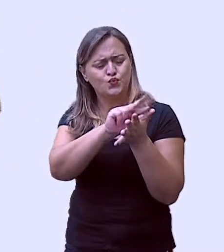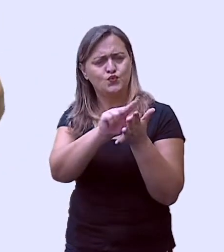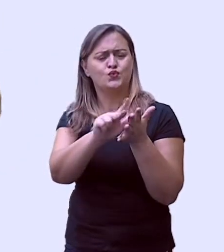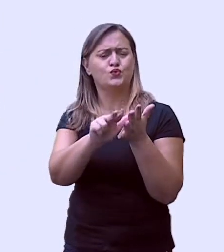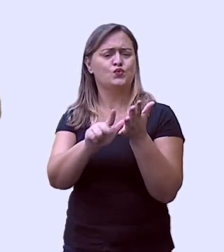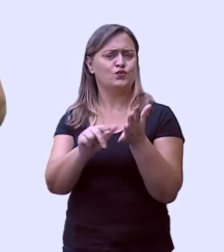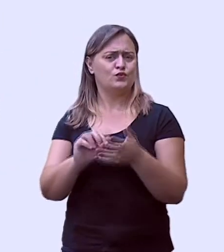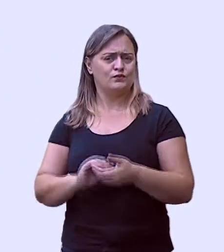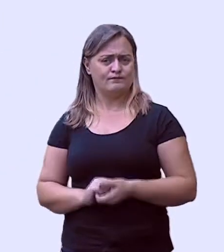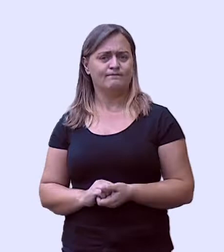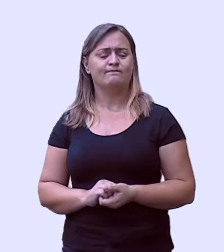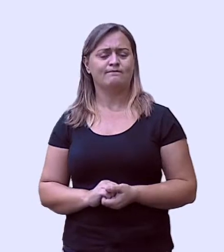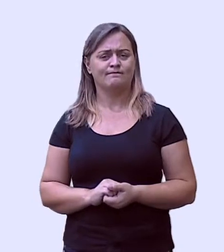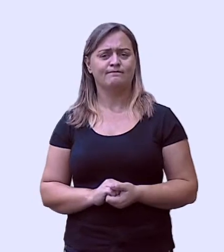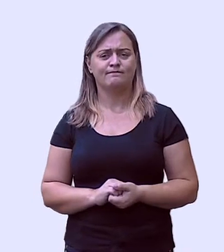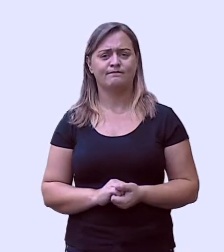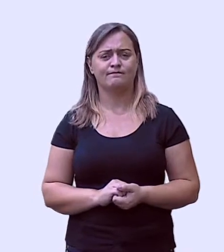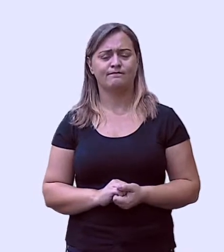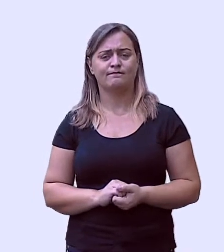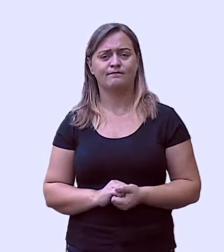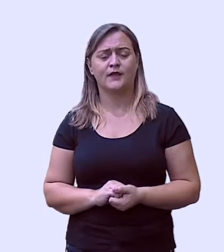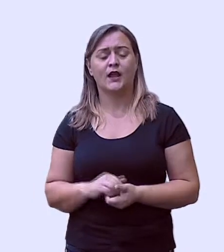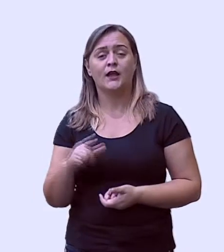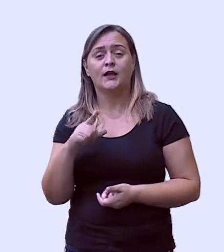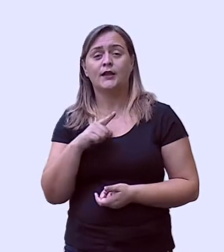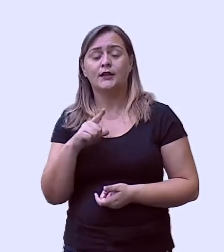um potencial aquífero,